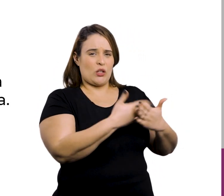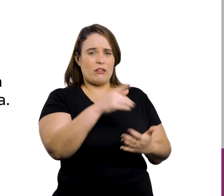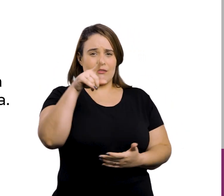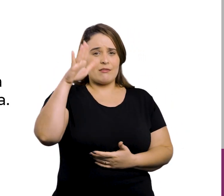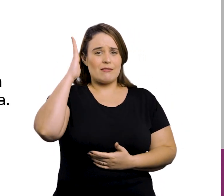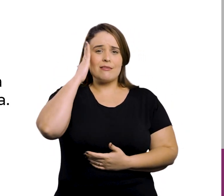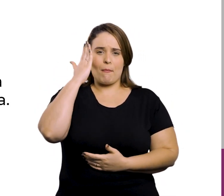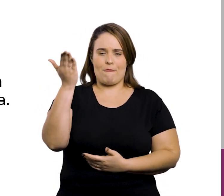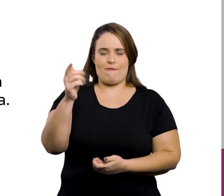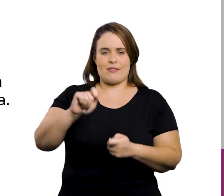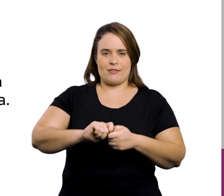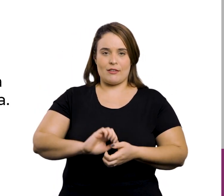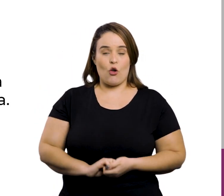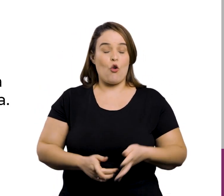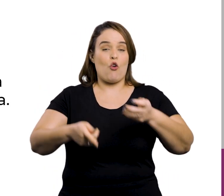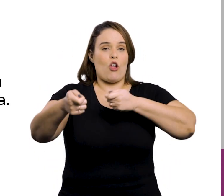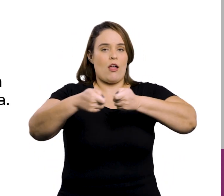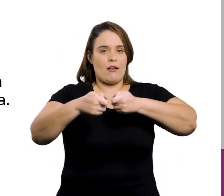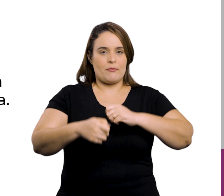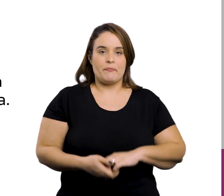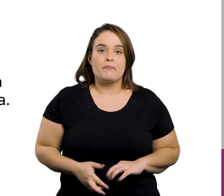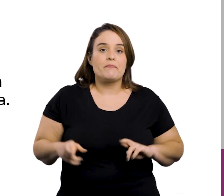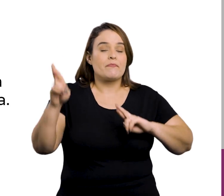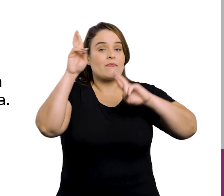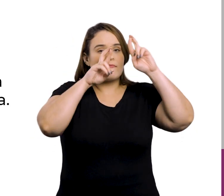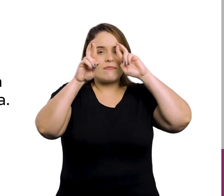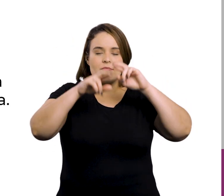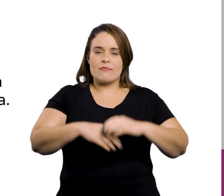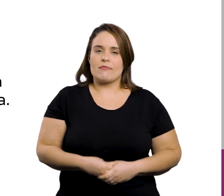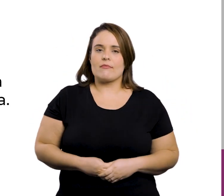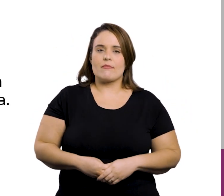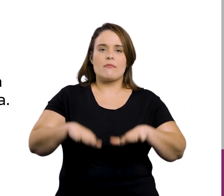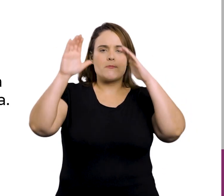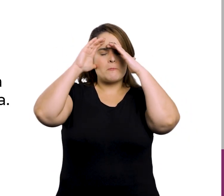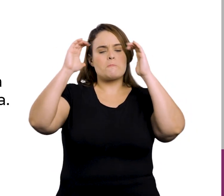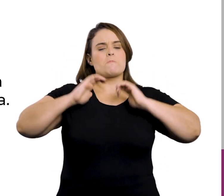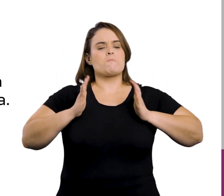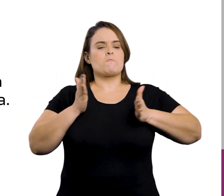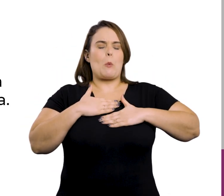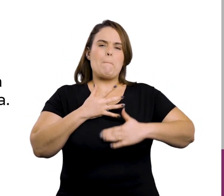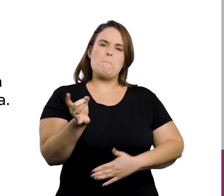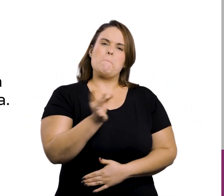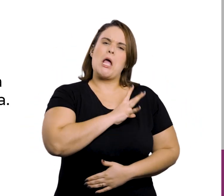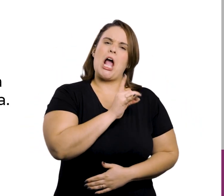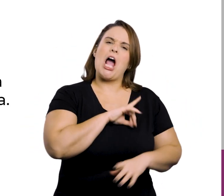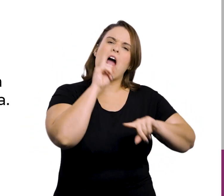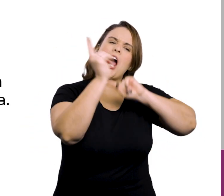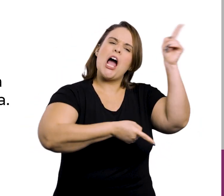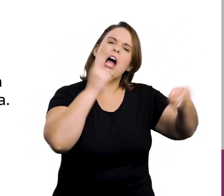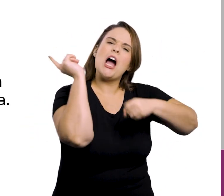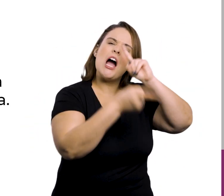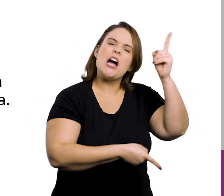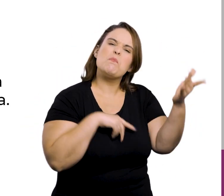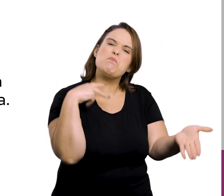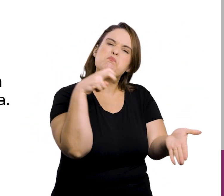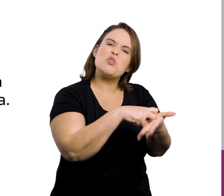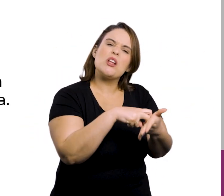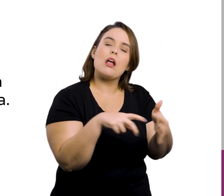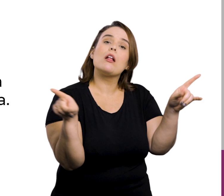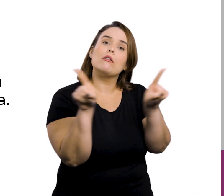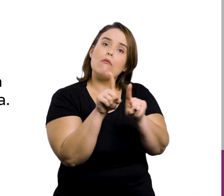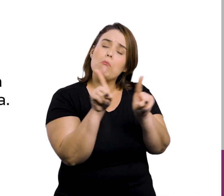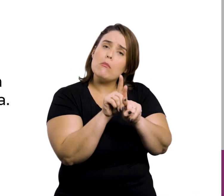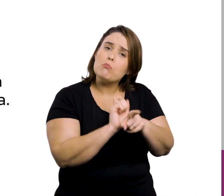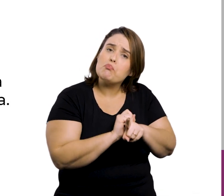sabe fazer: controlar, vigiar, impor obediência à hierarquia pelo medo, mandar e punir,